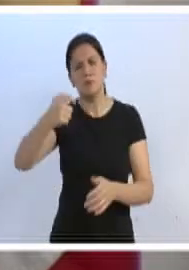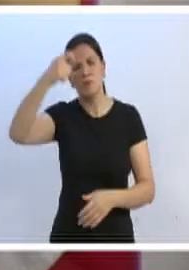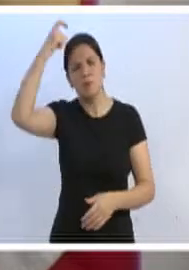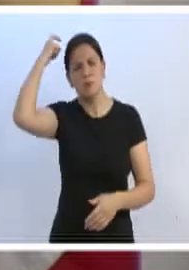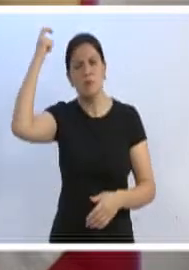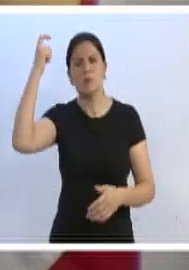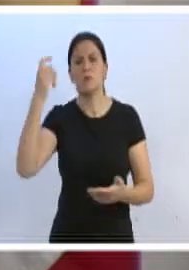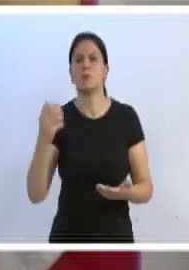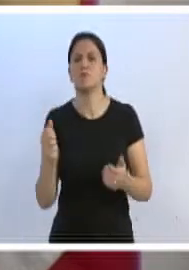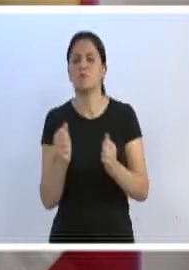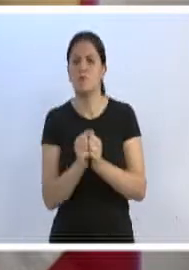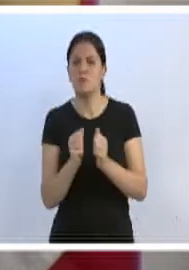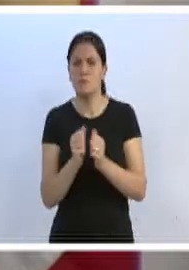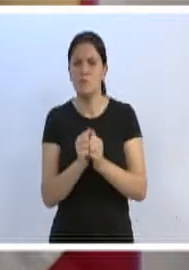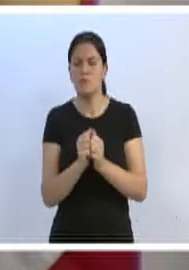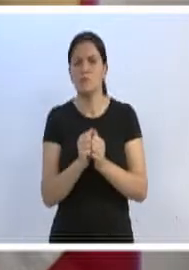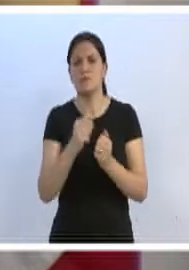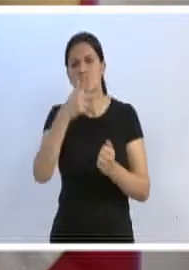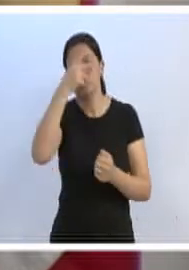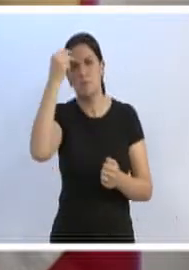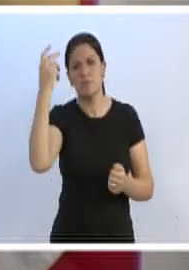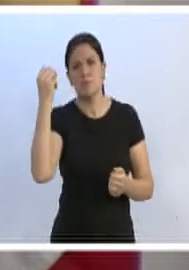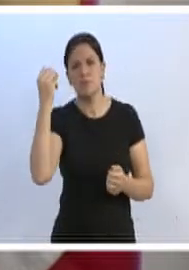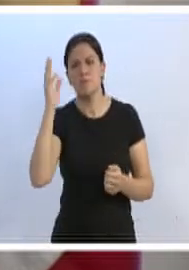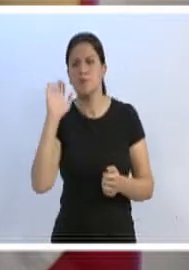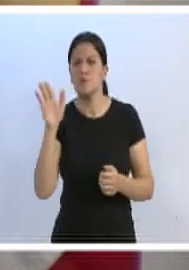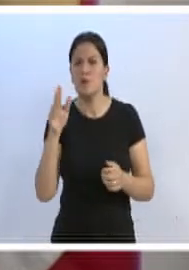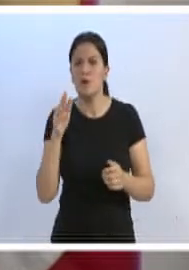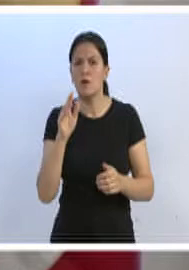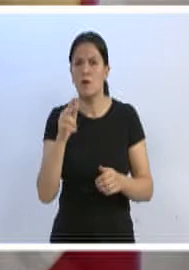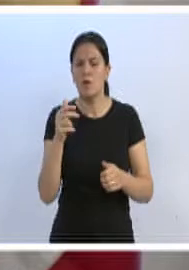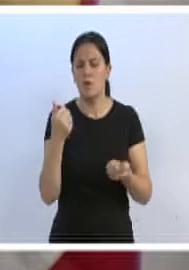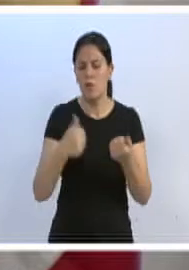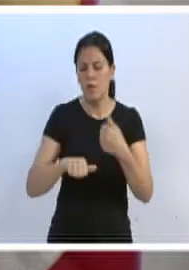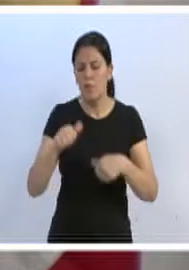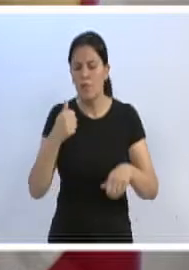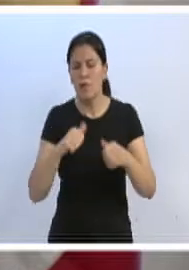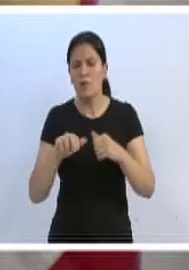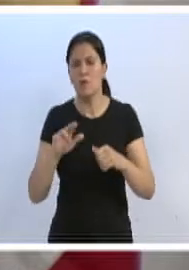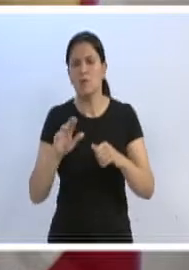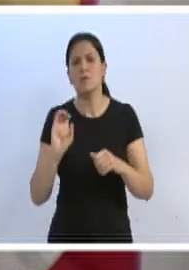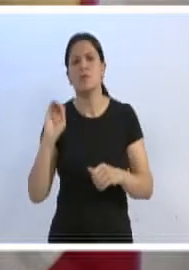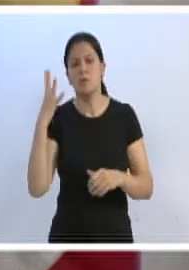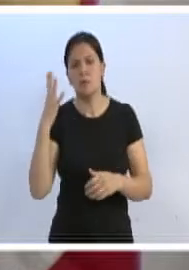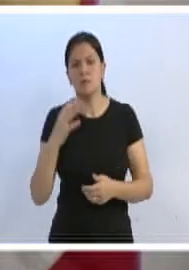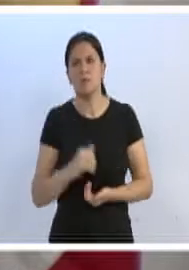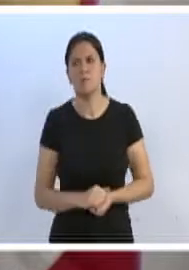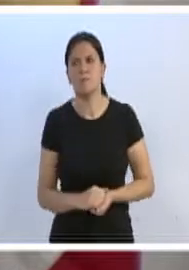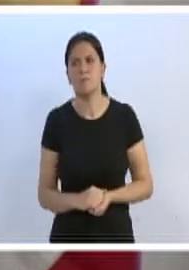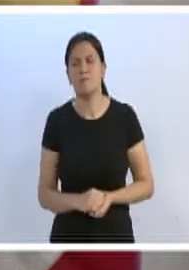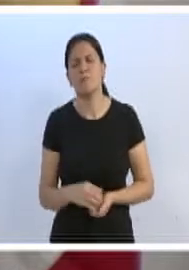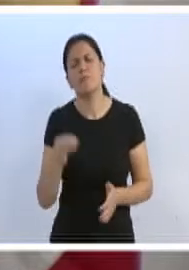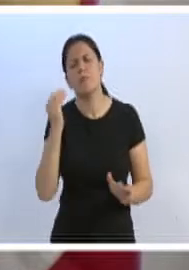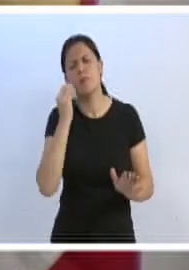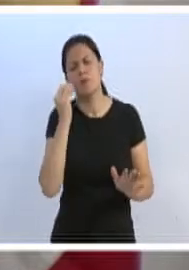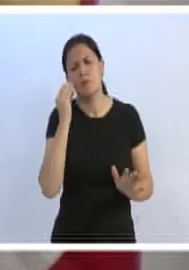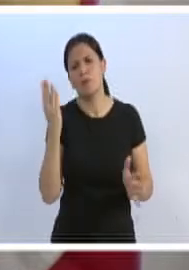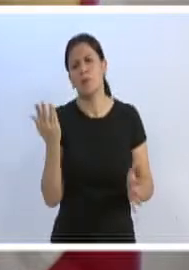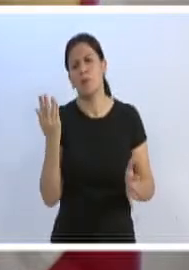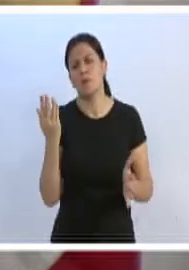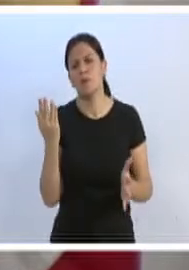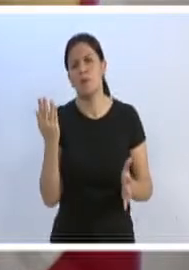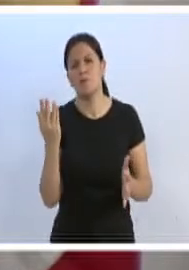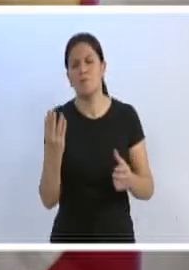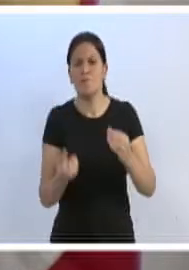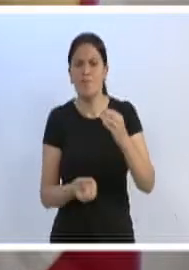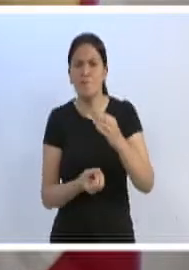junto ao executivo e está analisando a possibilidade que isso talvez venha a acontecer é óbvio que foi uma situação criada